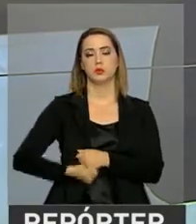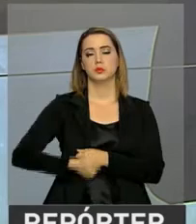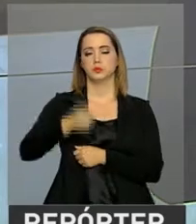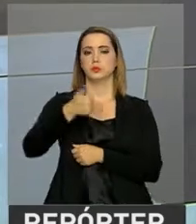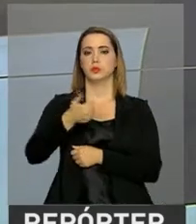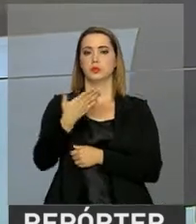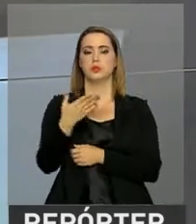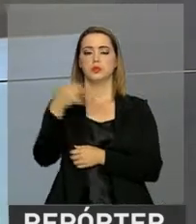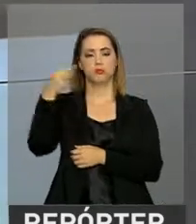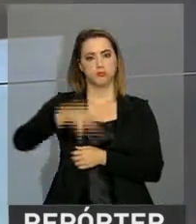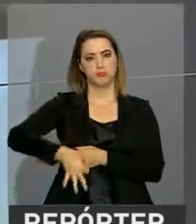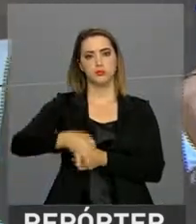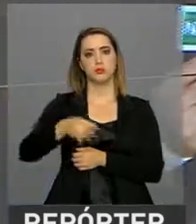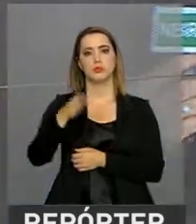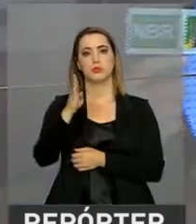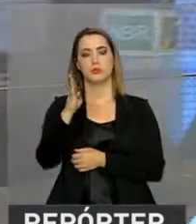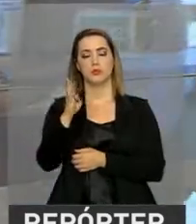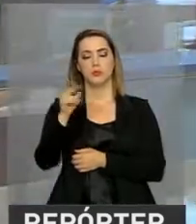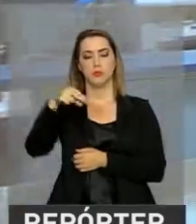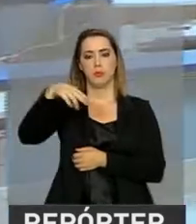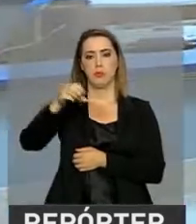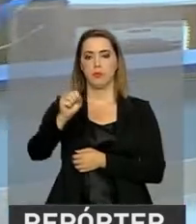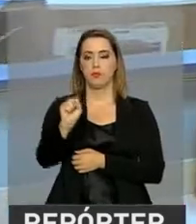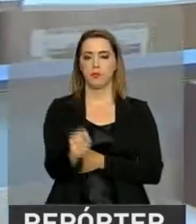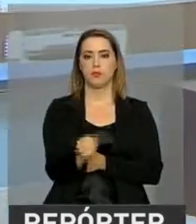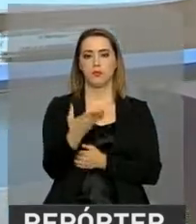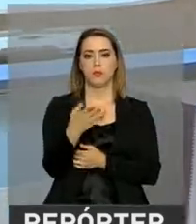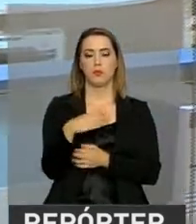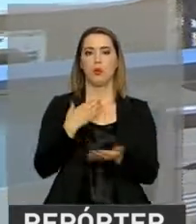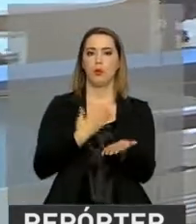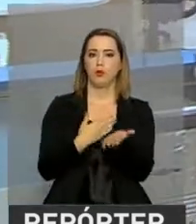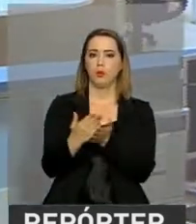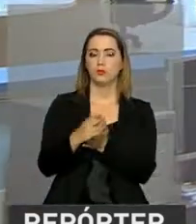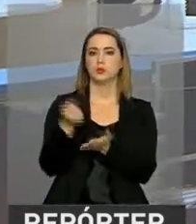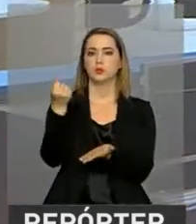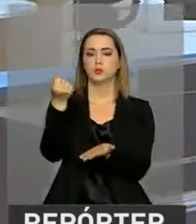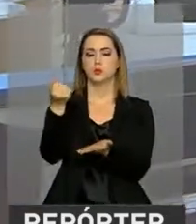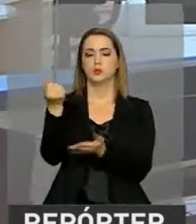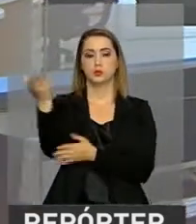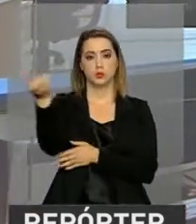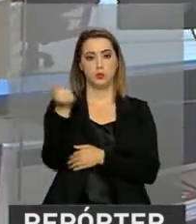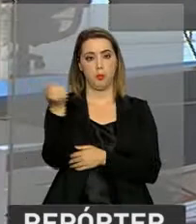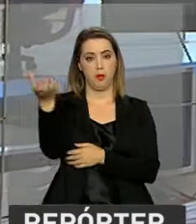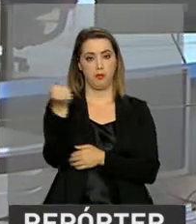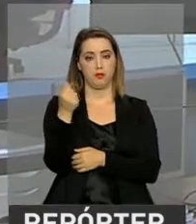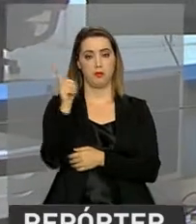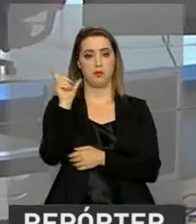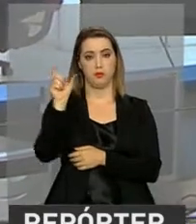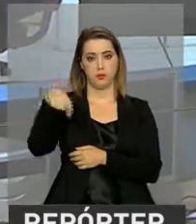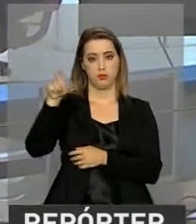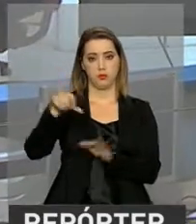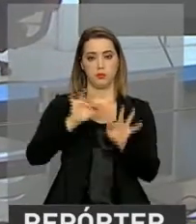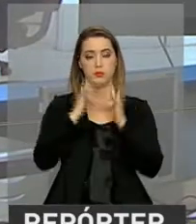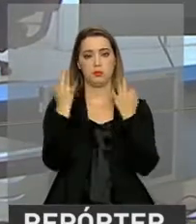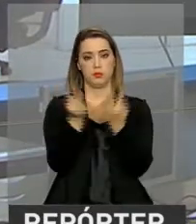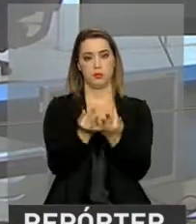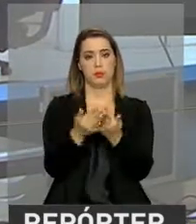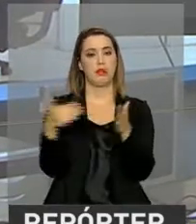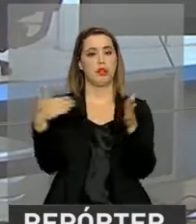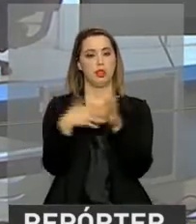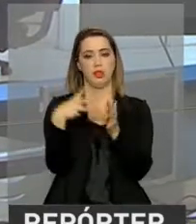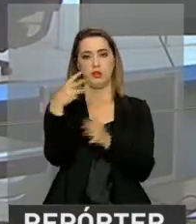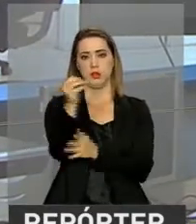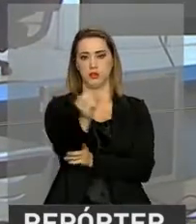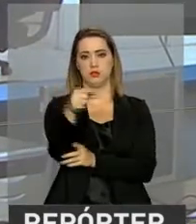né muito obrigado bom trabalho pra você e começou o pagamento do benefício do bolsa família de novembro o depósito será feito até o dia